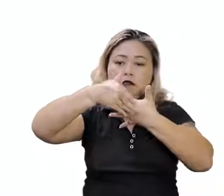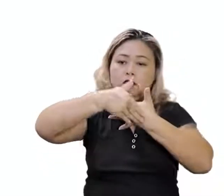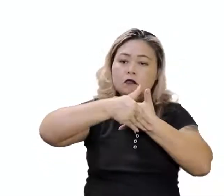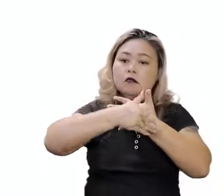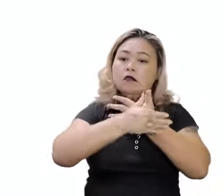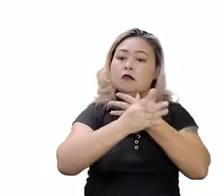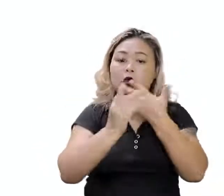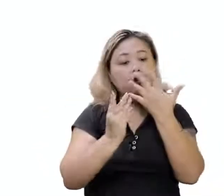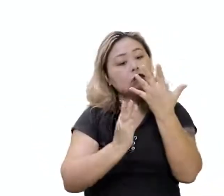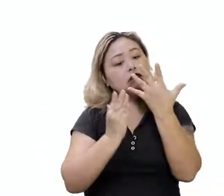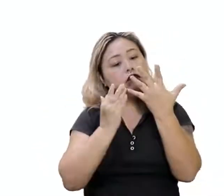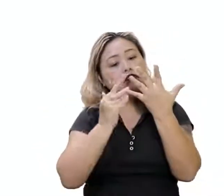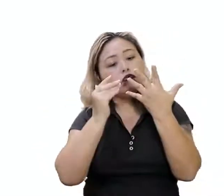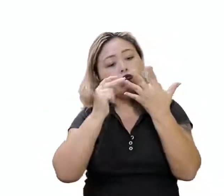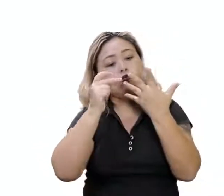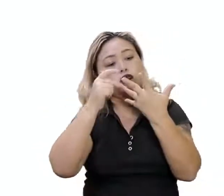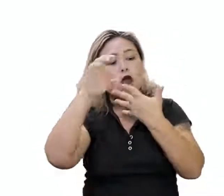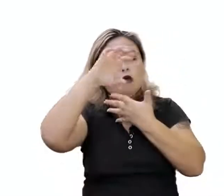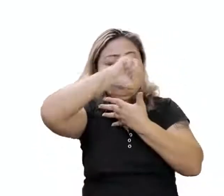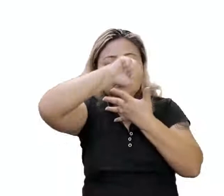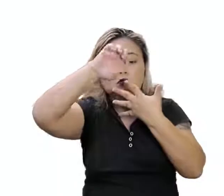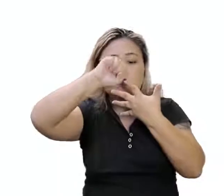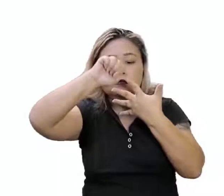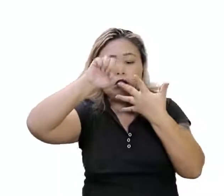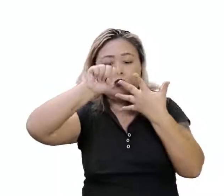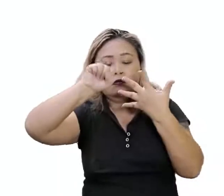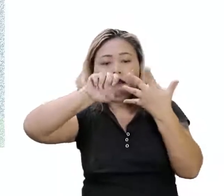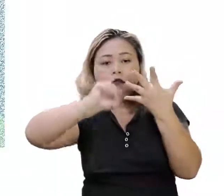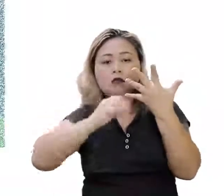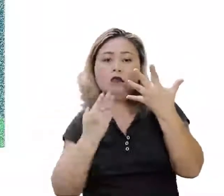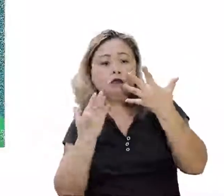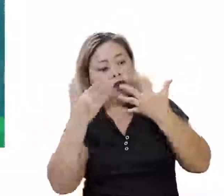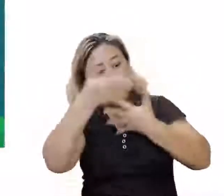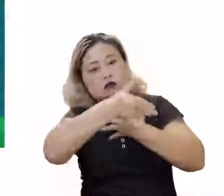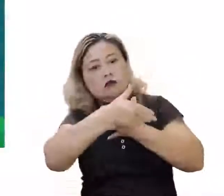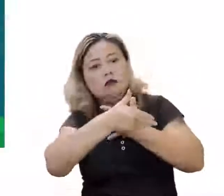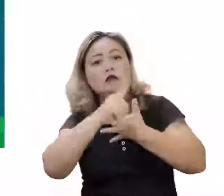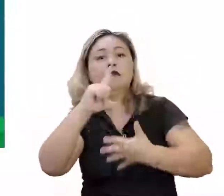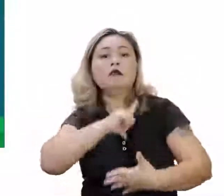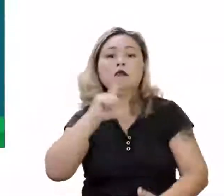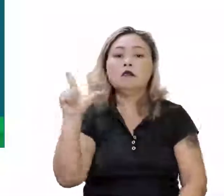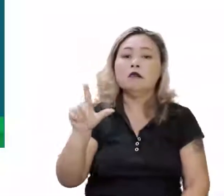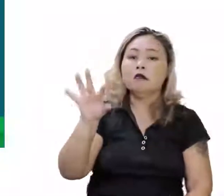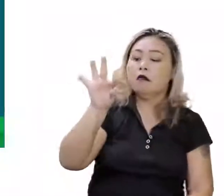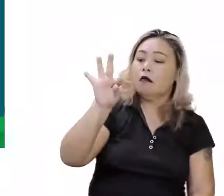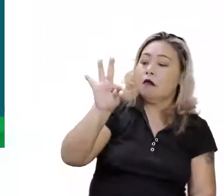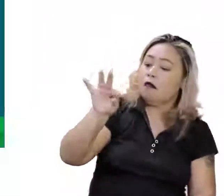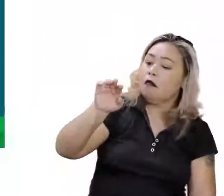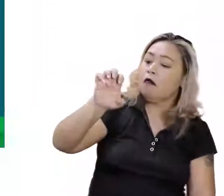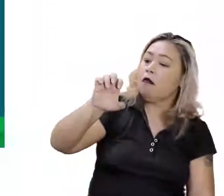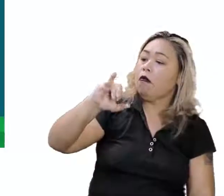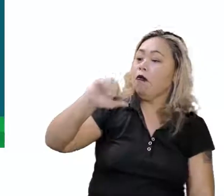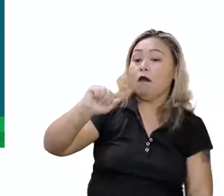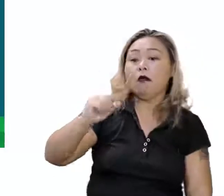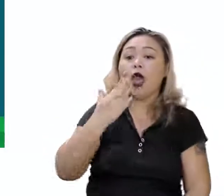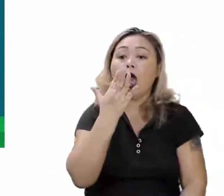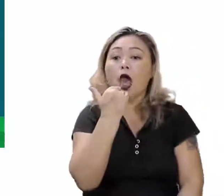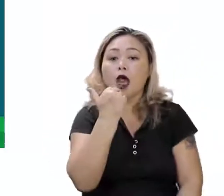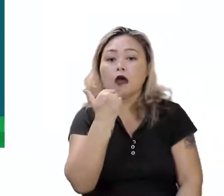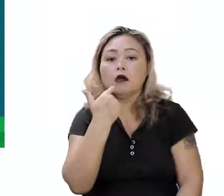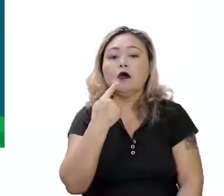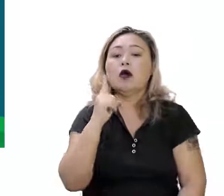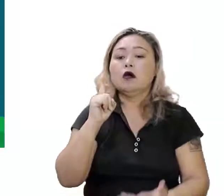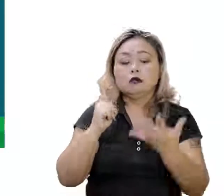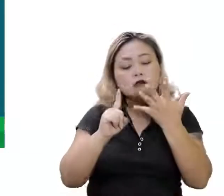realizando o processo fotossintético, servindo um de alimento para outro, então unidirecional. E aqui a teia alimentar, onde